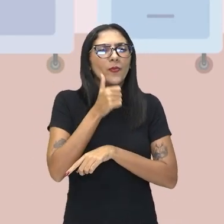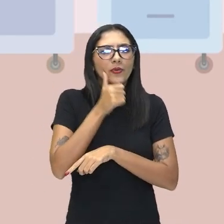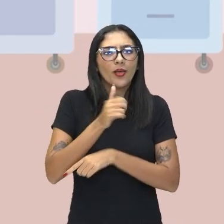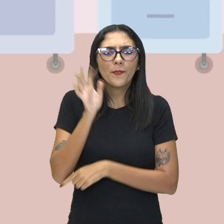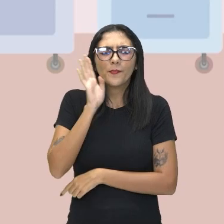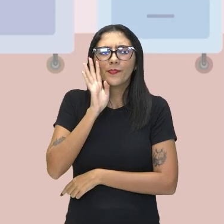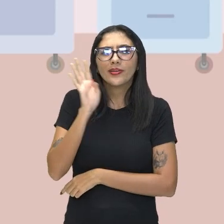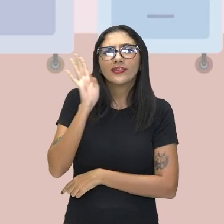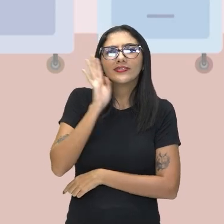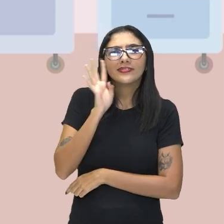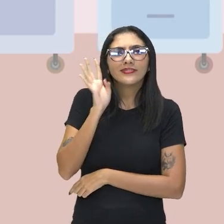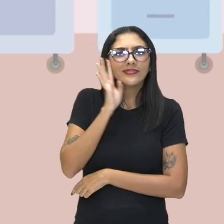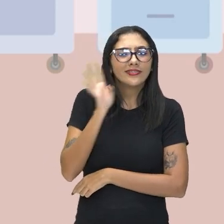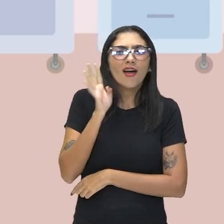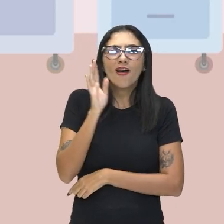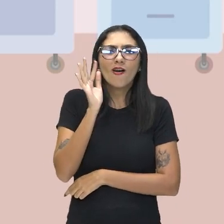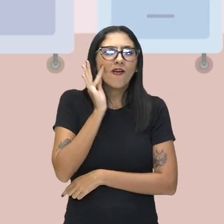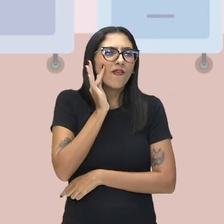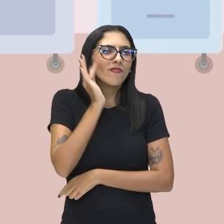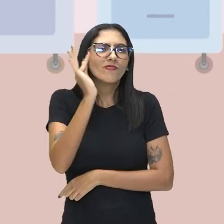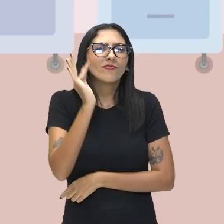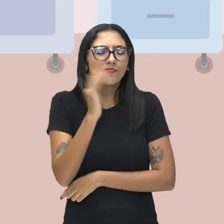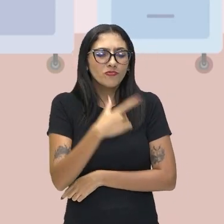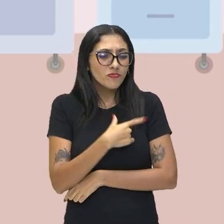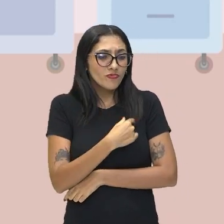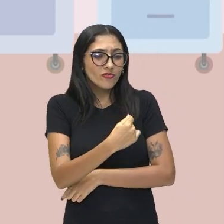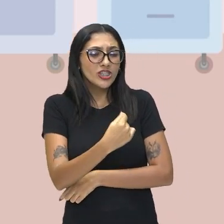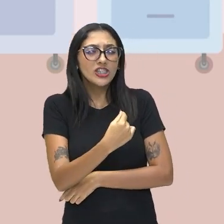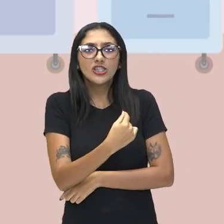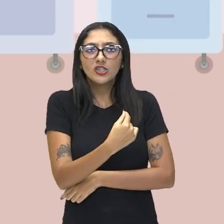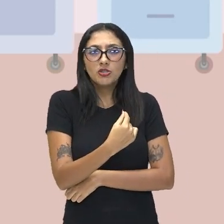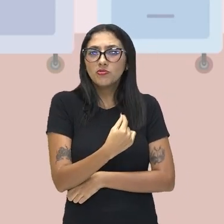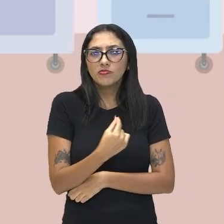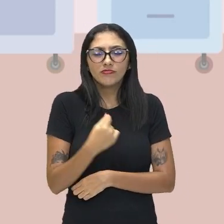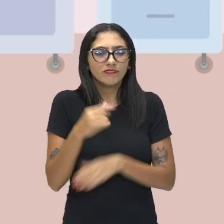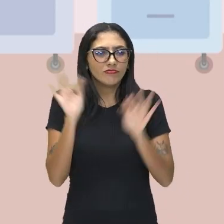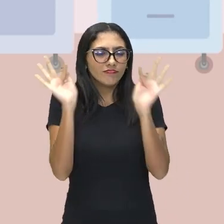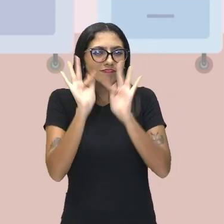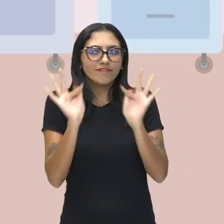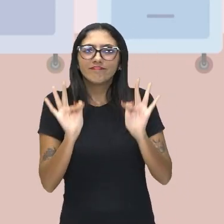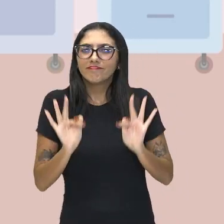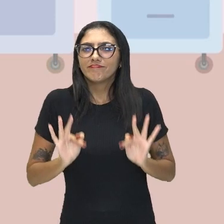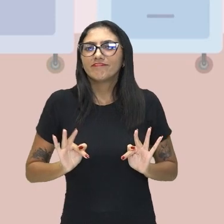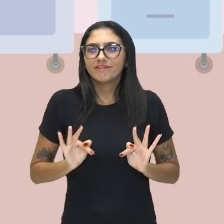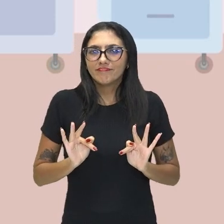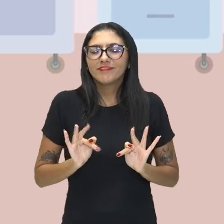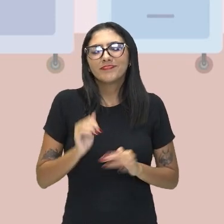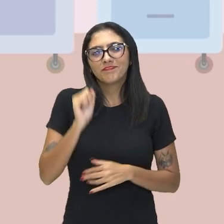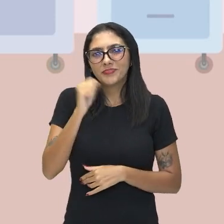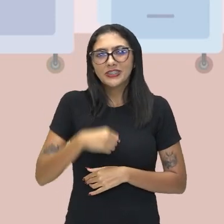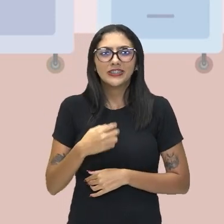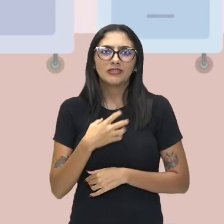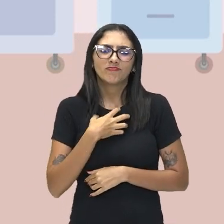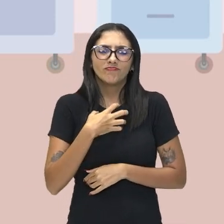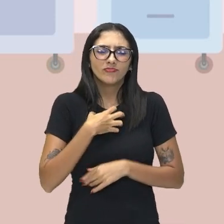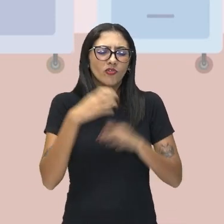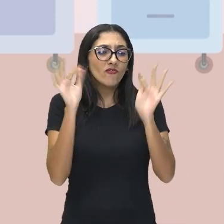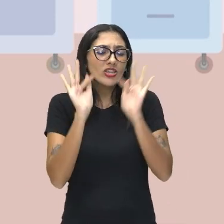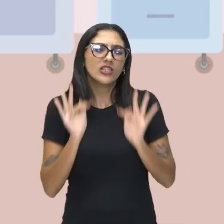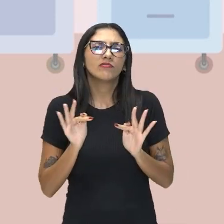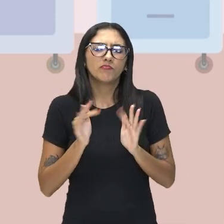que teceria para aumentar ainda mais a sua felicidade. E feliz foi durante algum